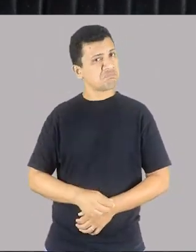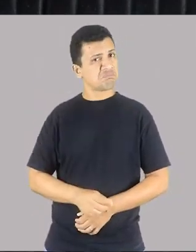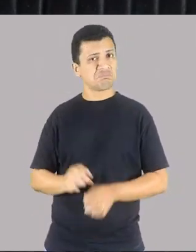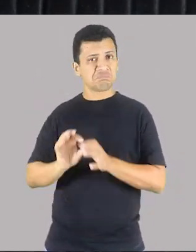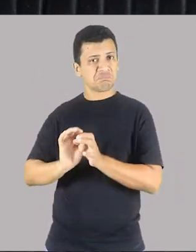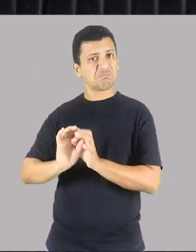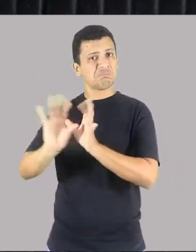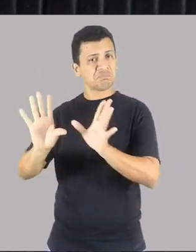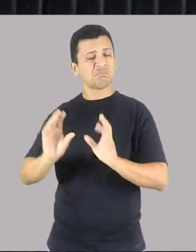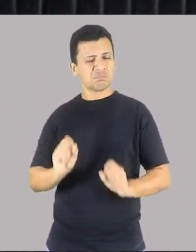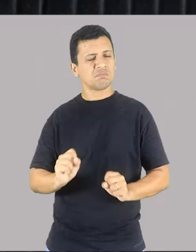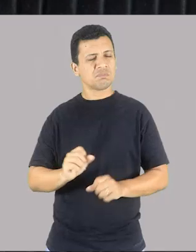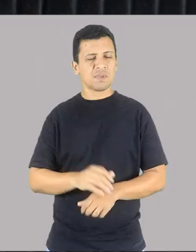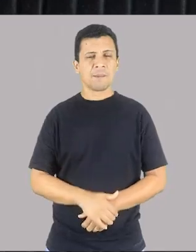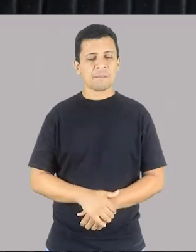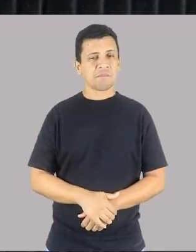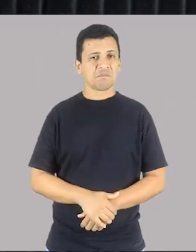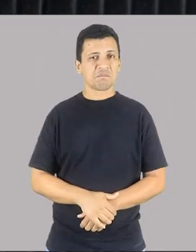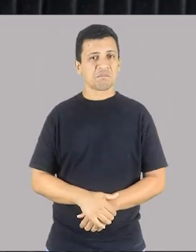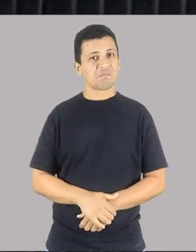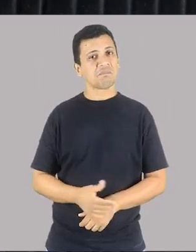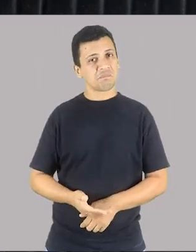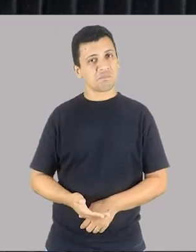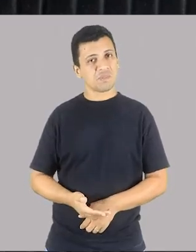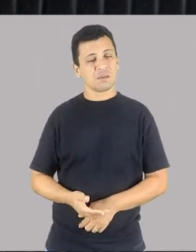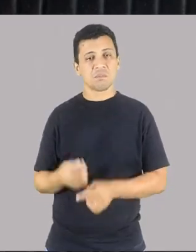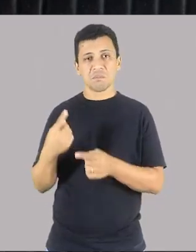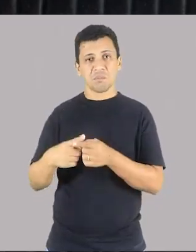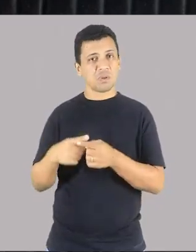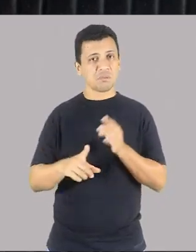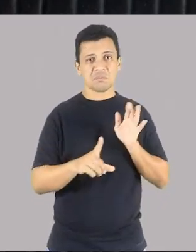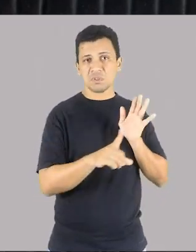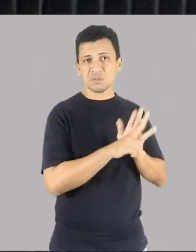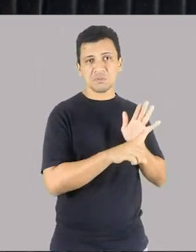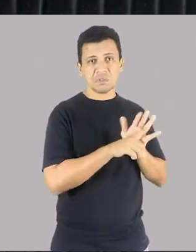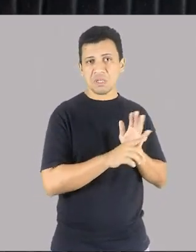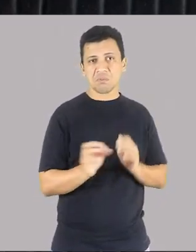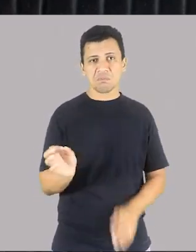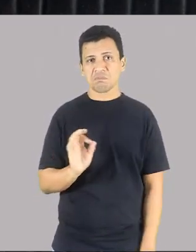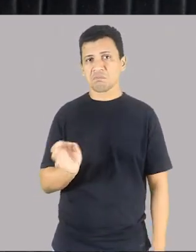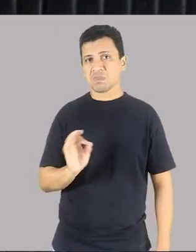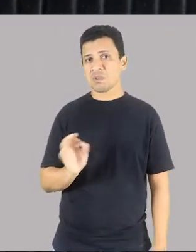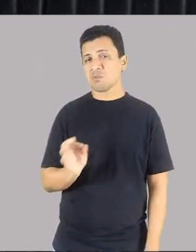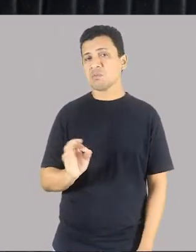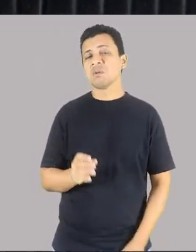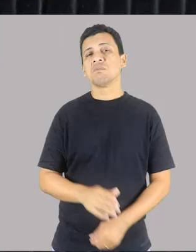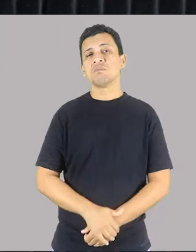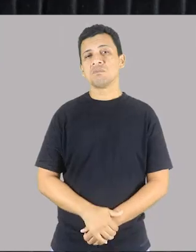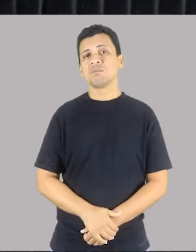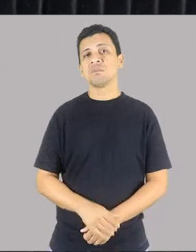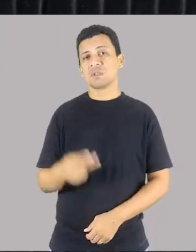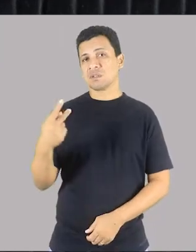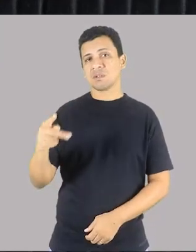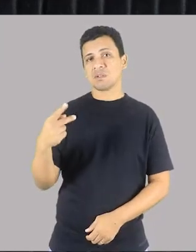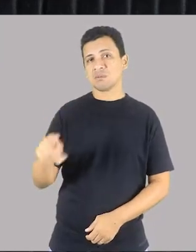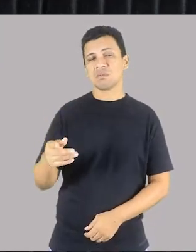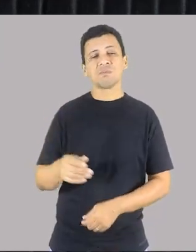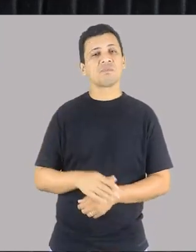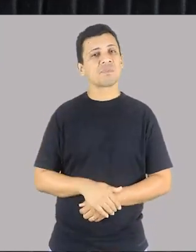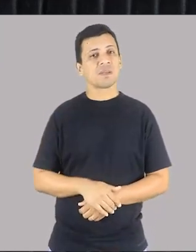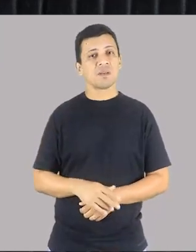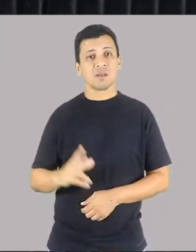não orienta, nós somos livres. Por exemplo, se você quiser gastar todo o seu salário da maneira que lhe convier, ou seja,